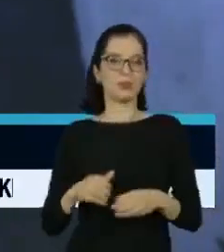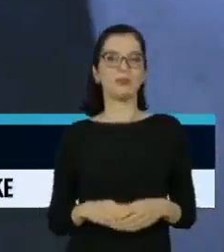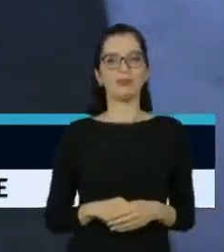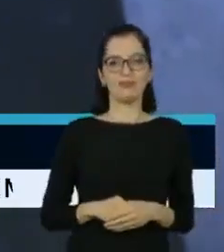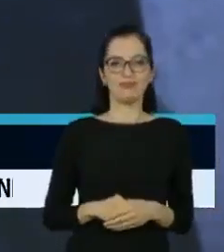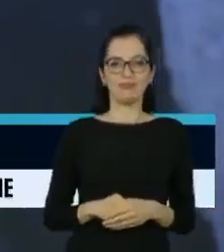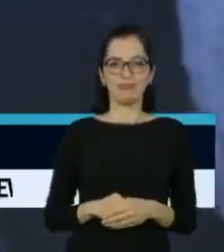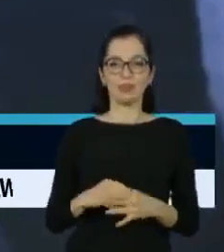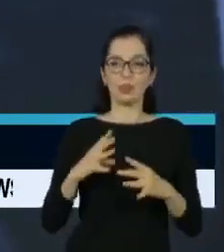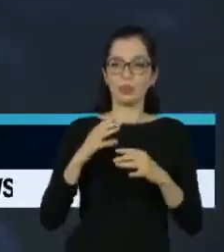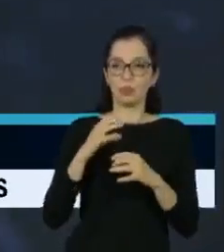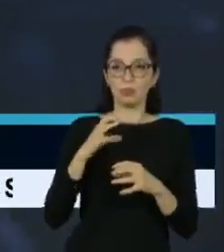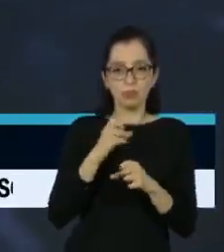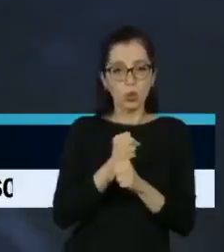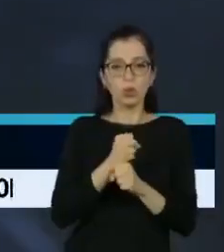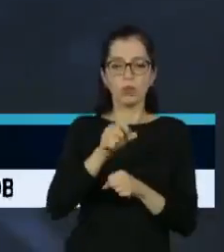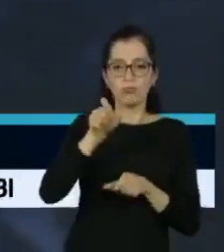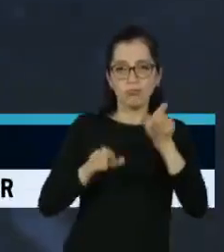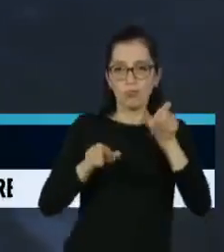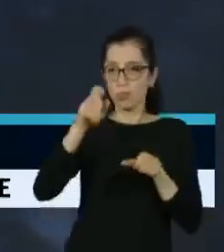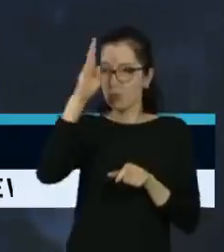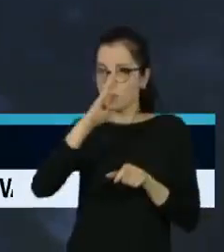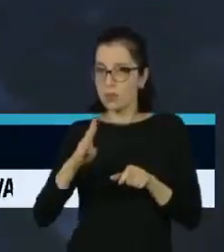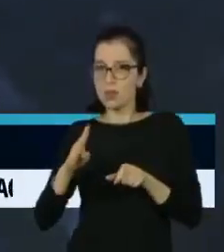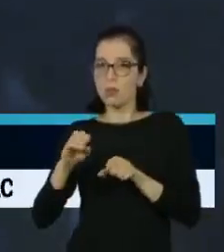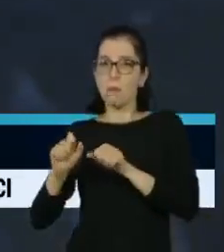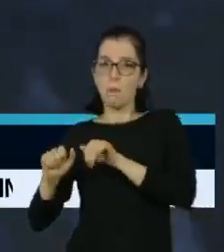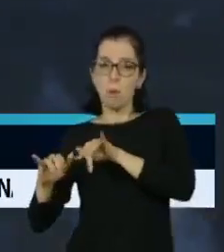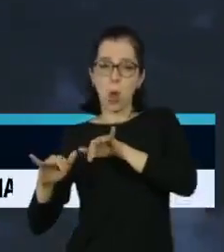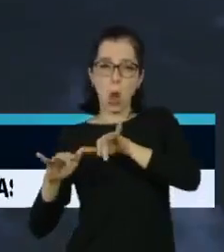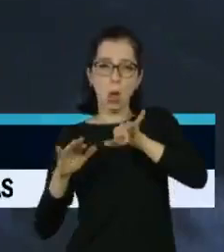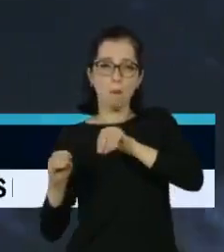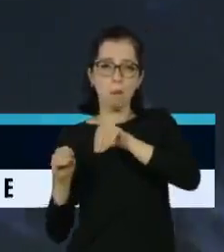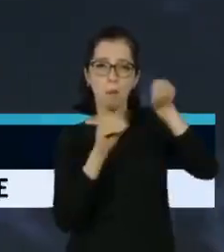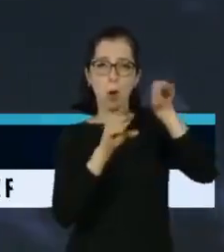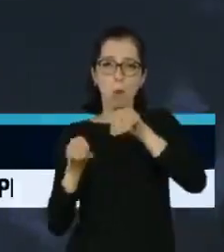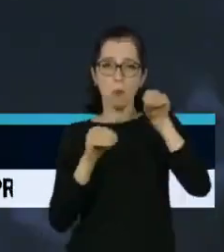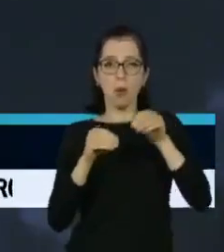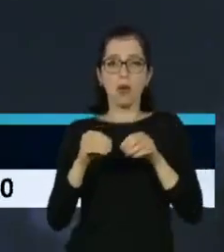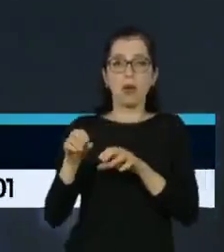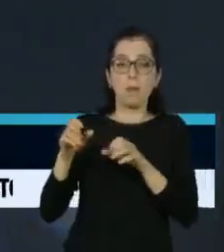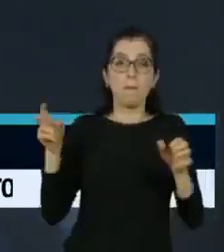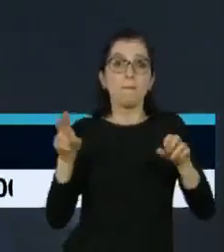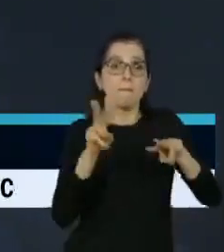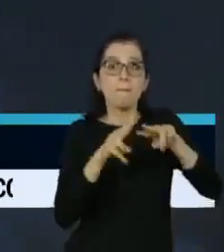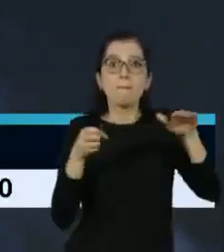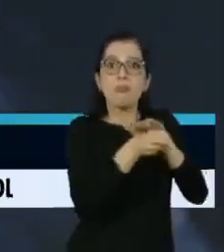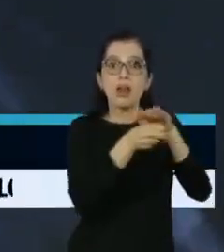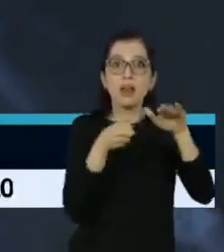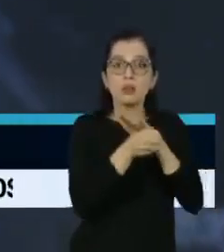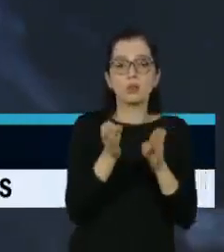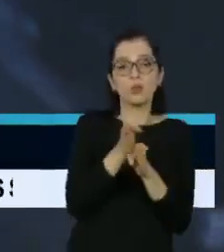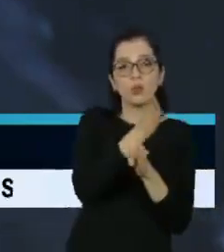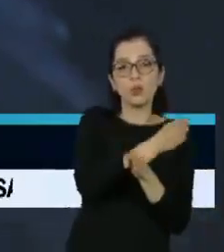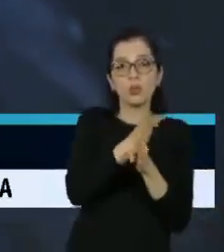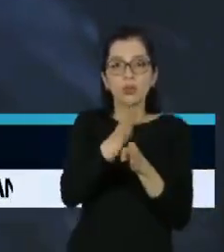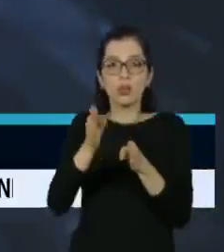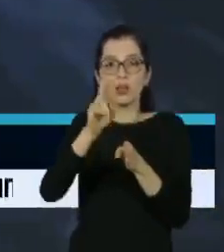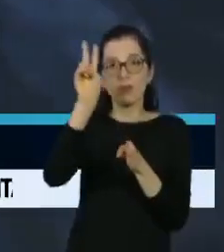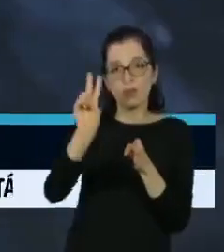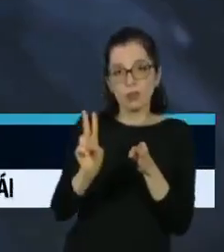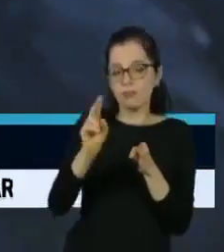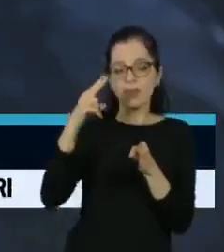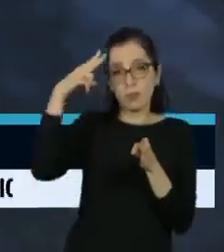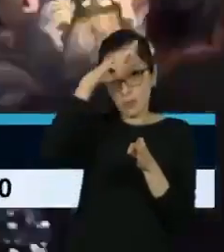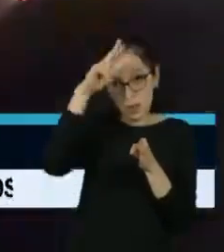O número de brasileiros detidos por tentar cruzar ilegalmente a fronteira do México com os Estados Unidos bateu recorde histórico, ultrapassando os colombianos